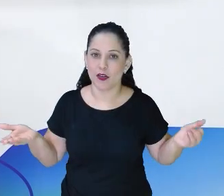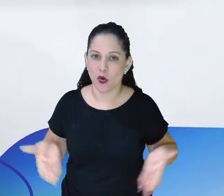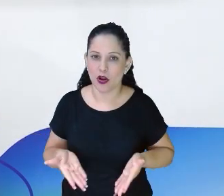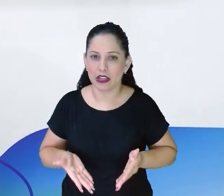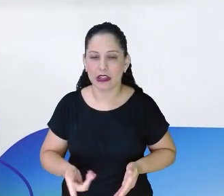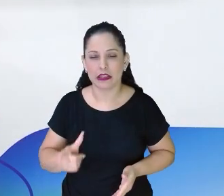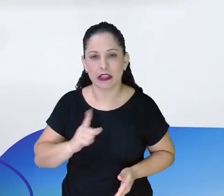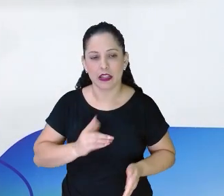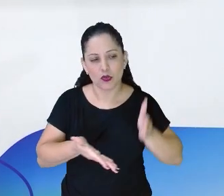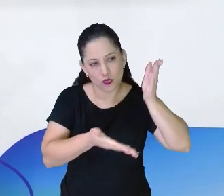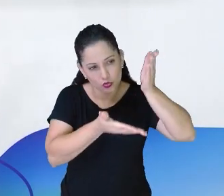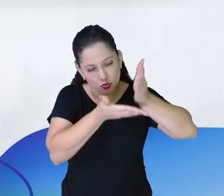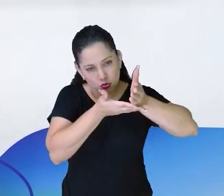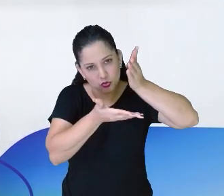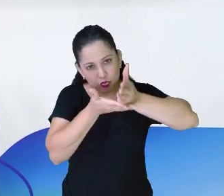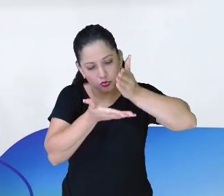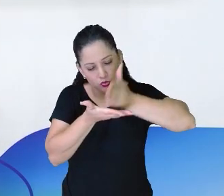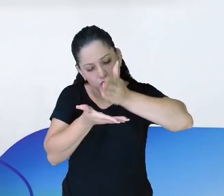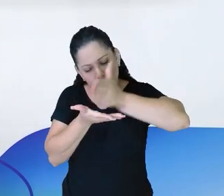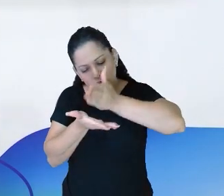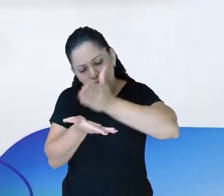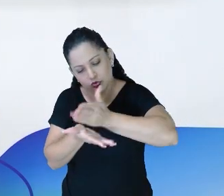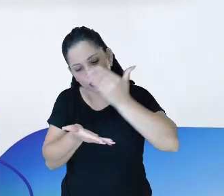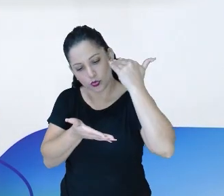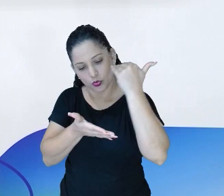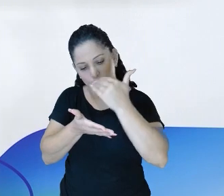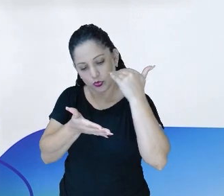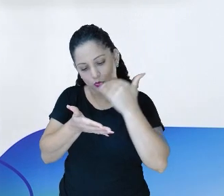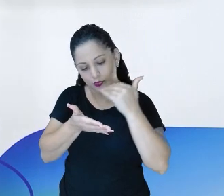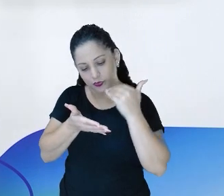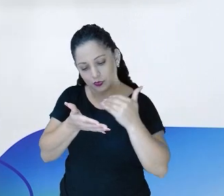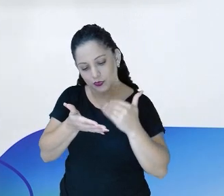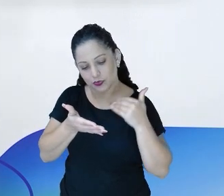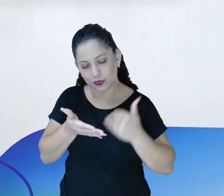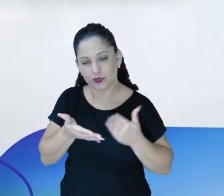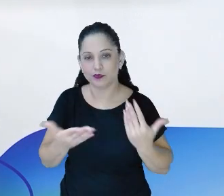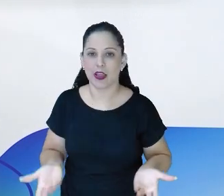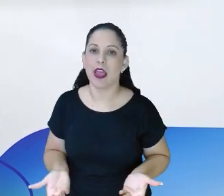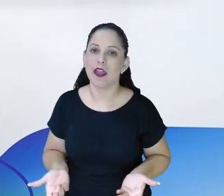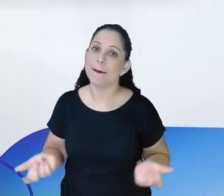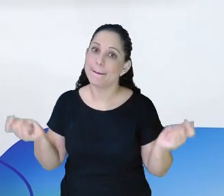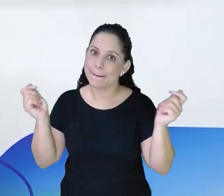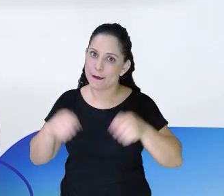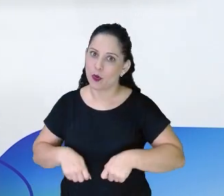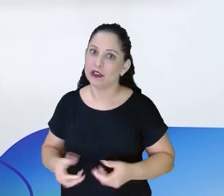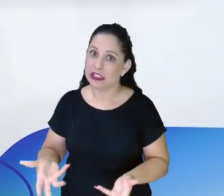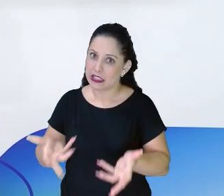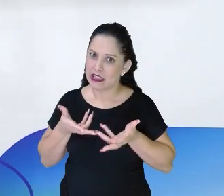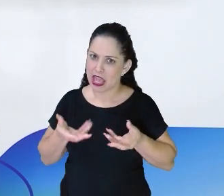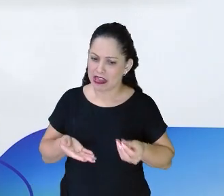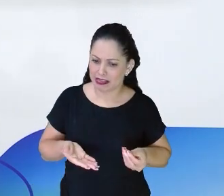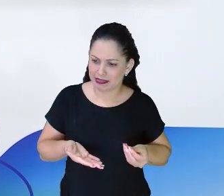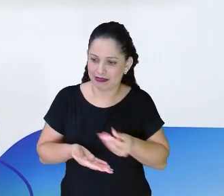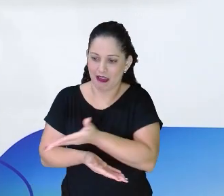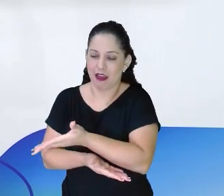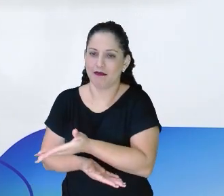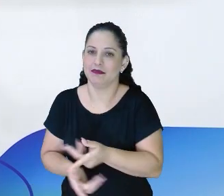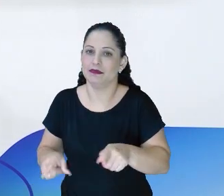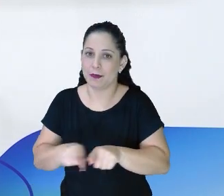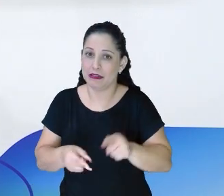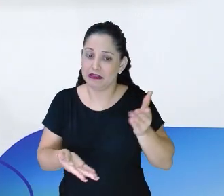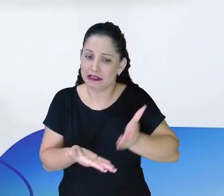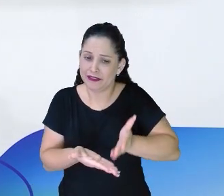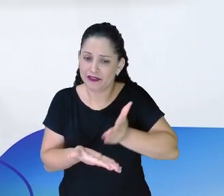dividir, por exemplo, com a professora Abigail, eu vou dividir. Se eu quiser repartir entre